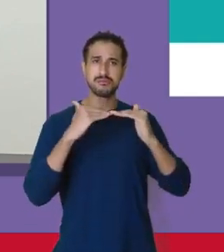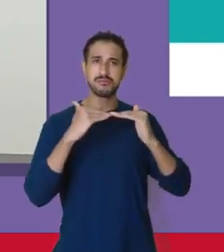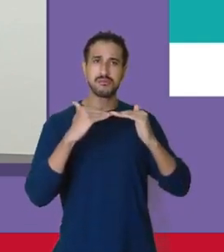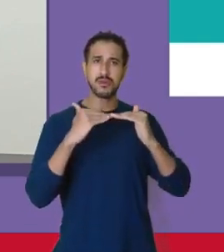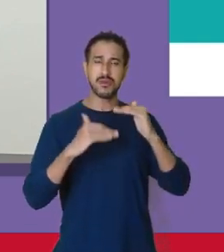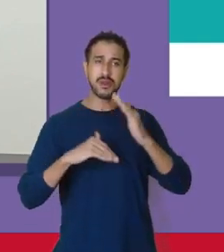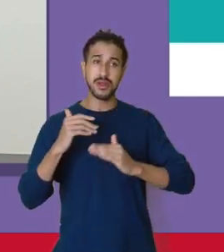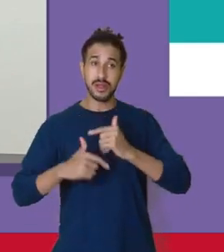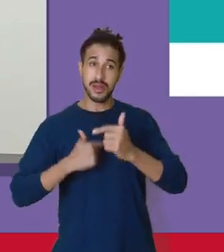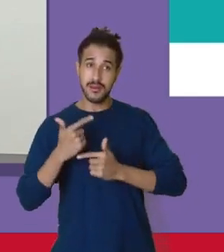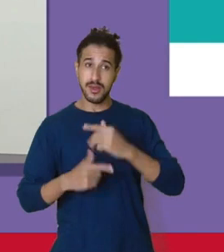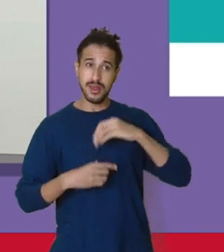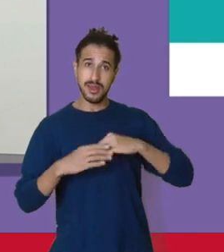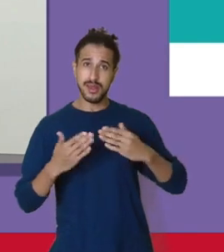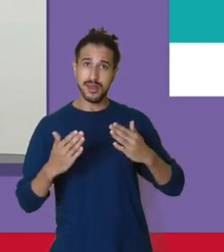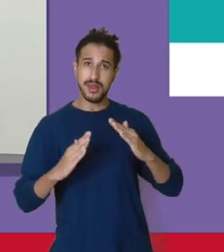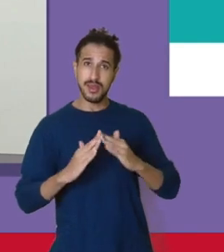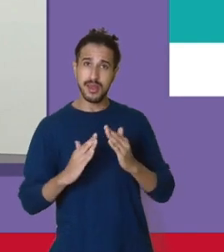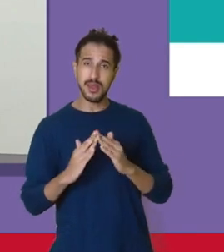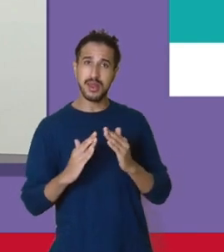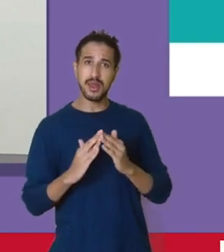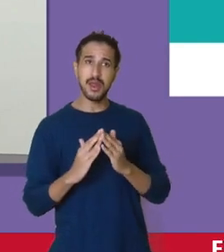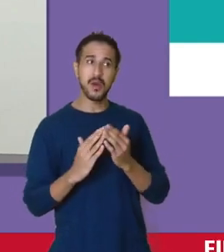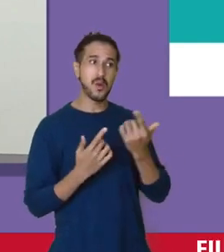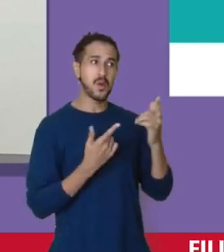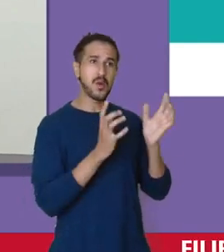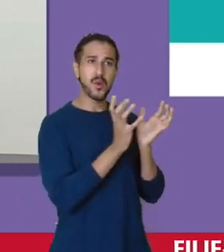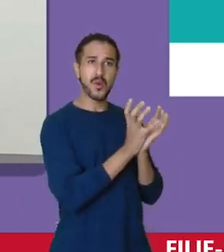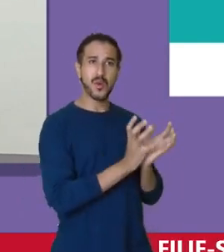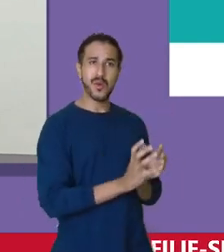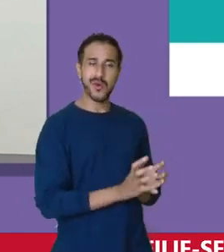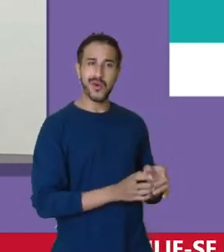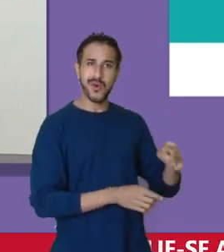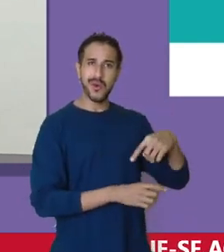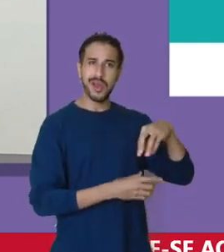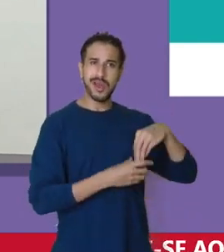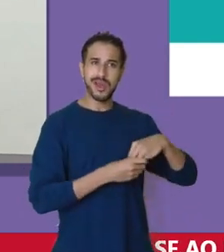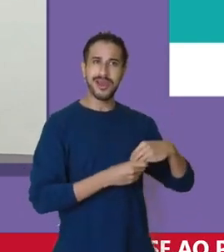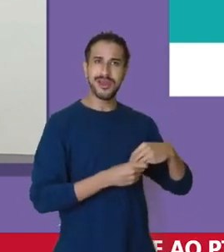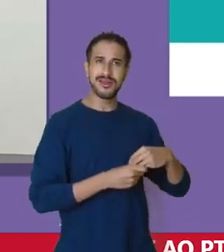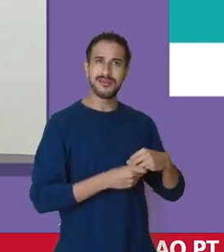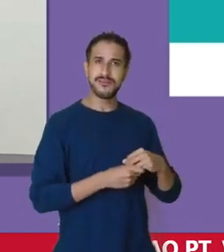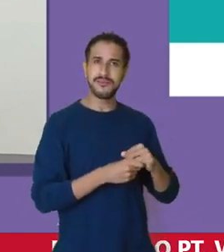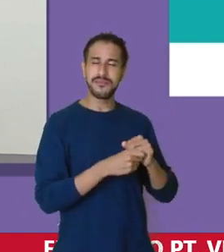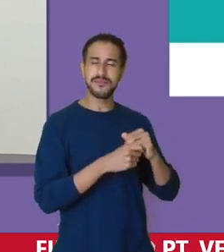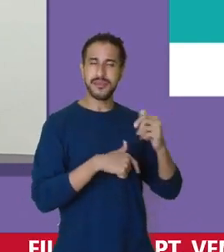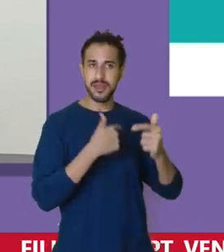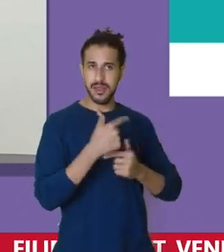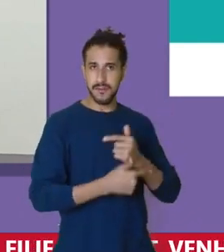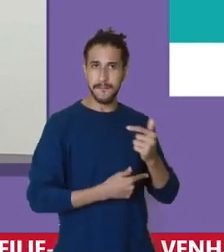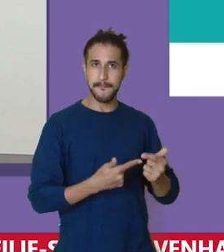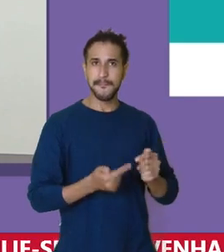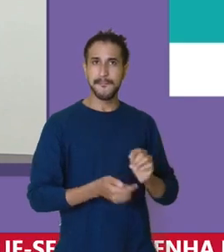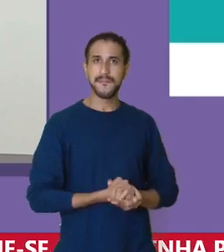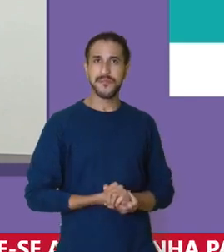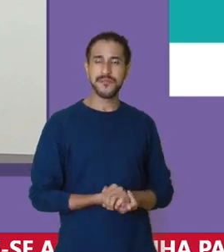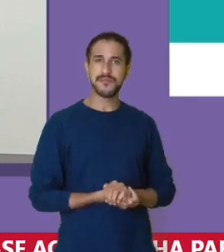das trabalhadoras domésticas às demais categorias dentro da classe trabalhadora.